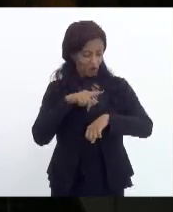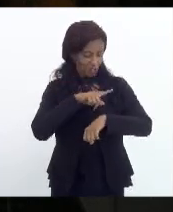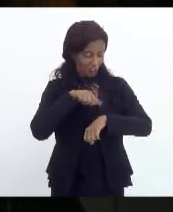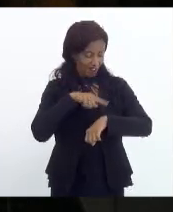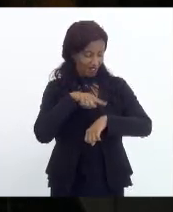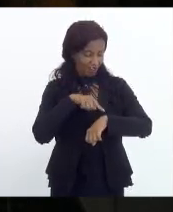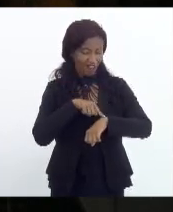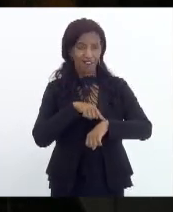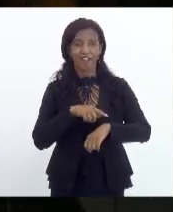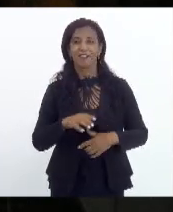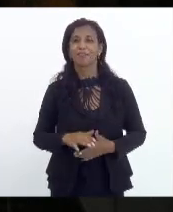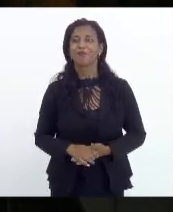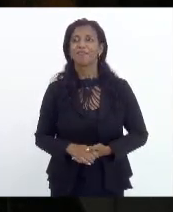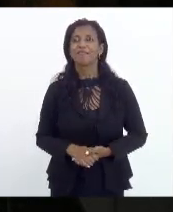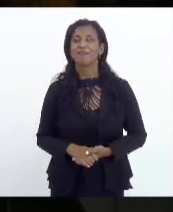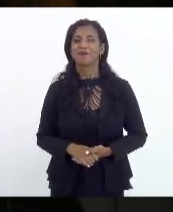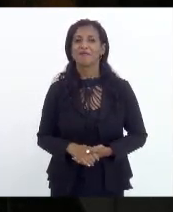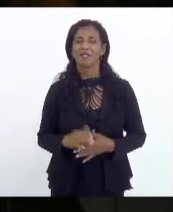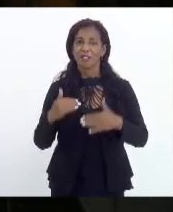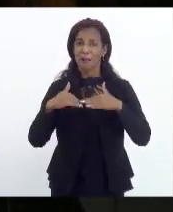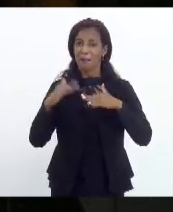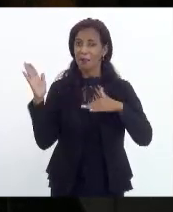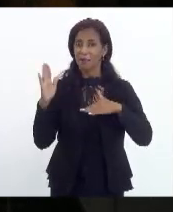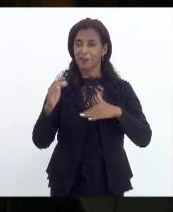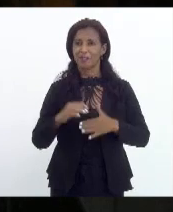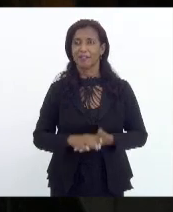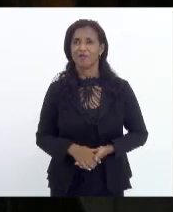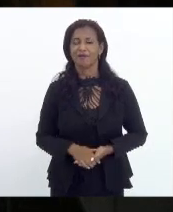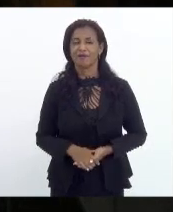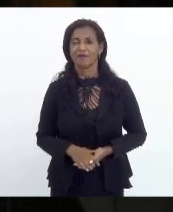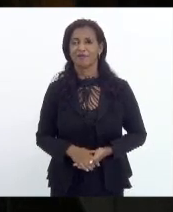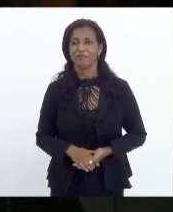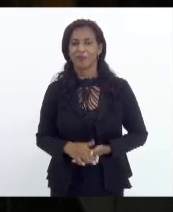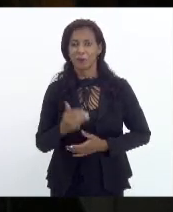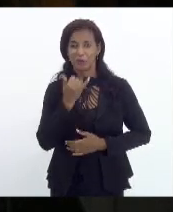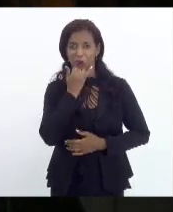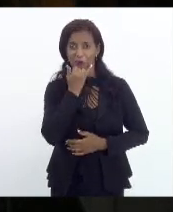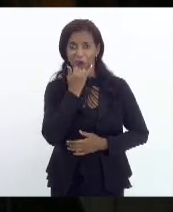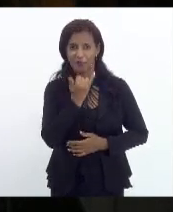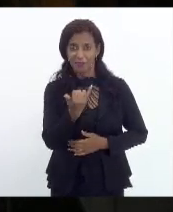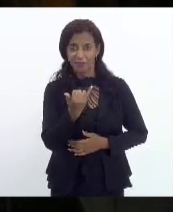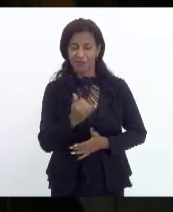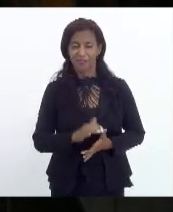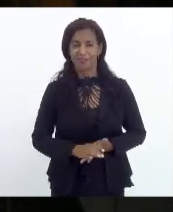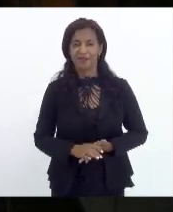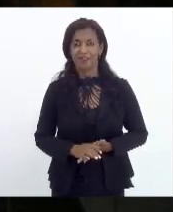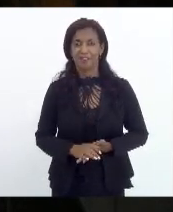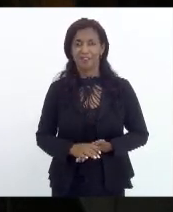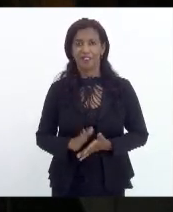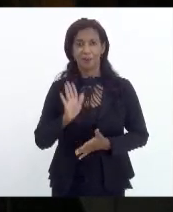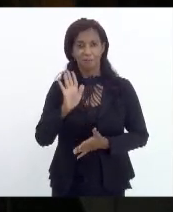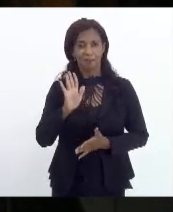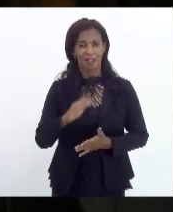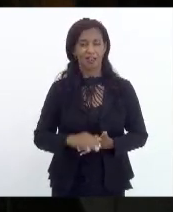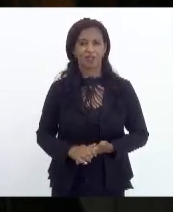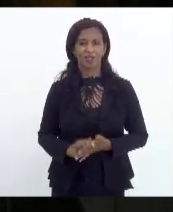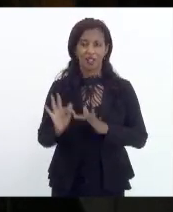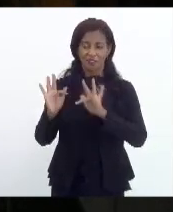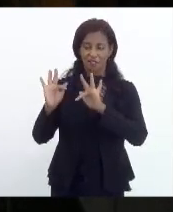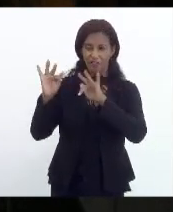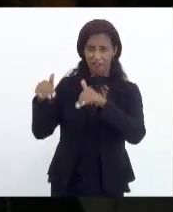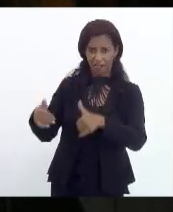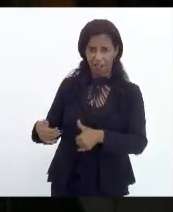relógio que eu já estourei meu tempo a senhora desculpe mas no expediente